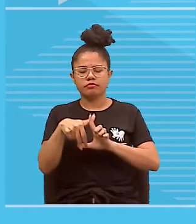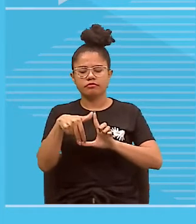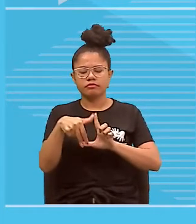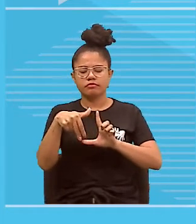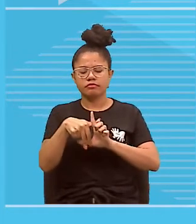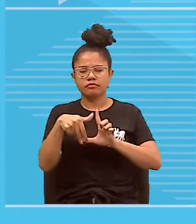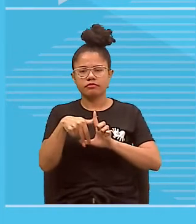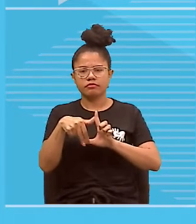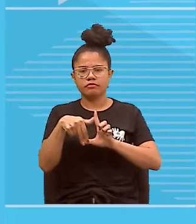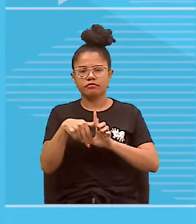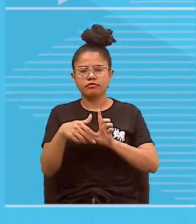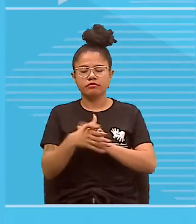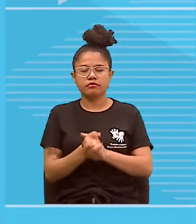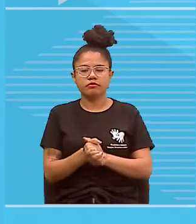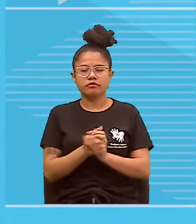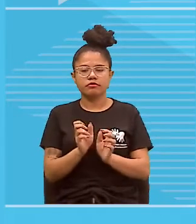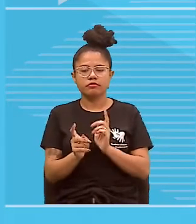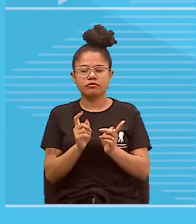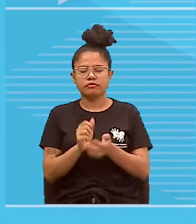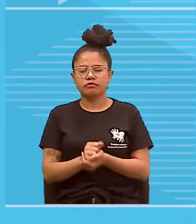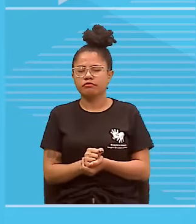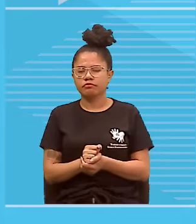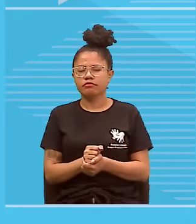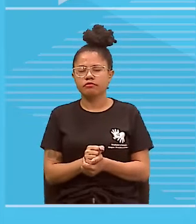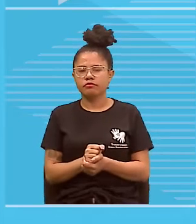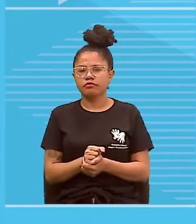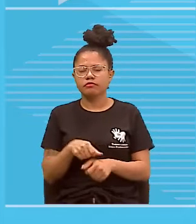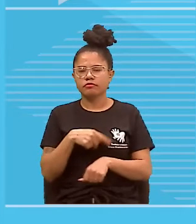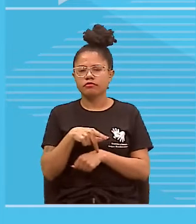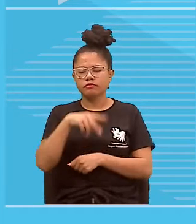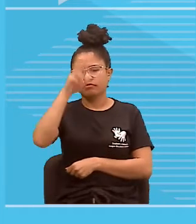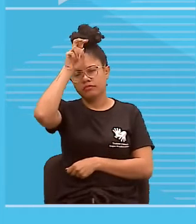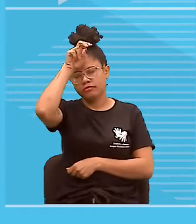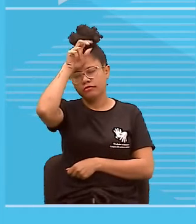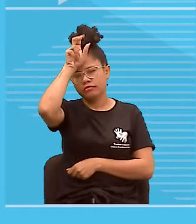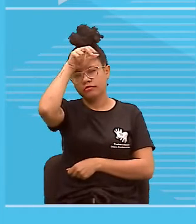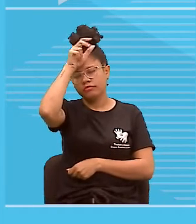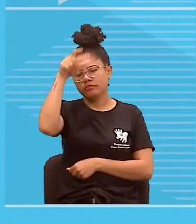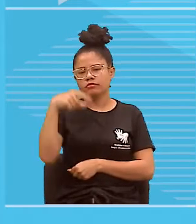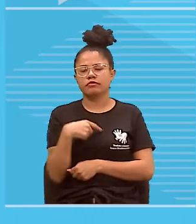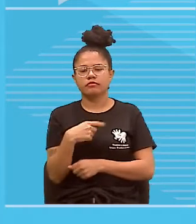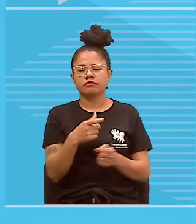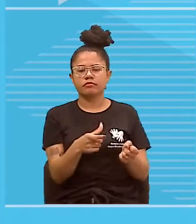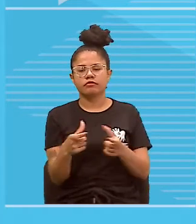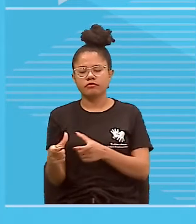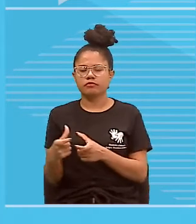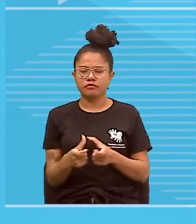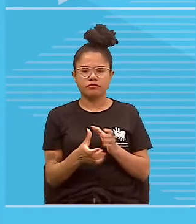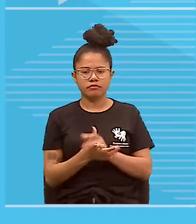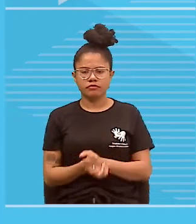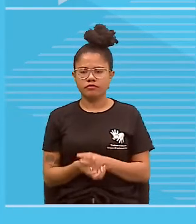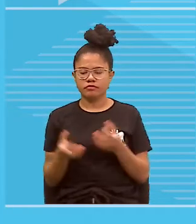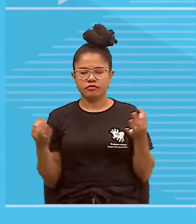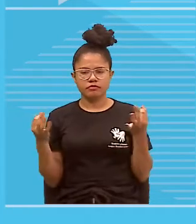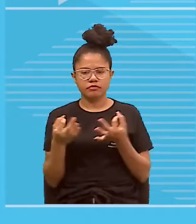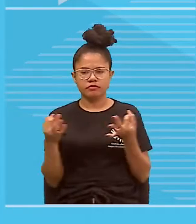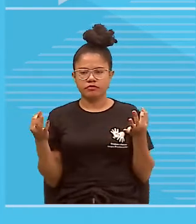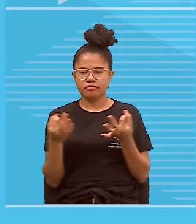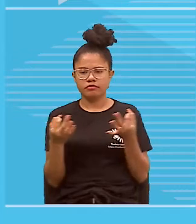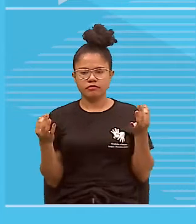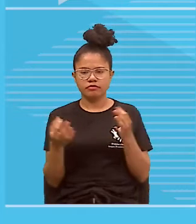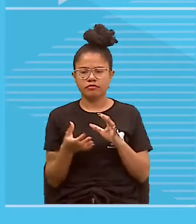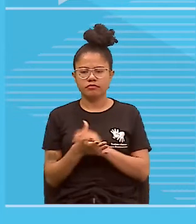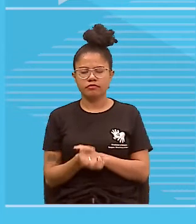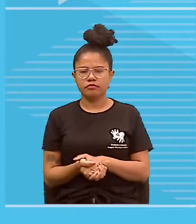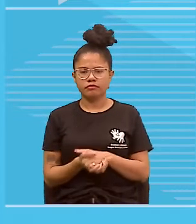chancar é uma coisa assim é no Egito Essa cidade e lá tem um sítios né arqueológicos impressionantes enormes